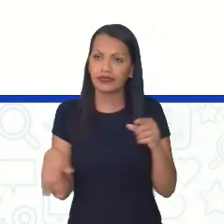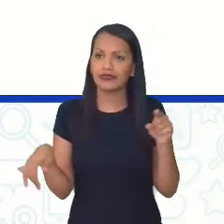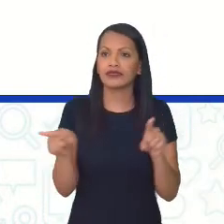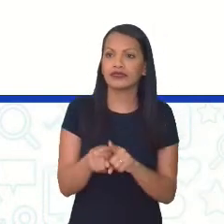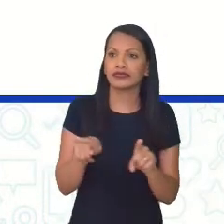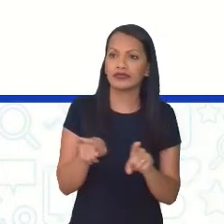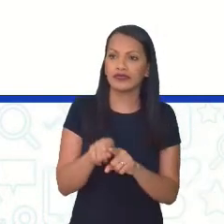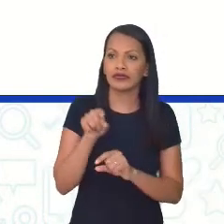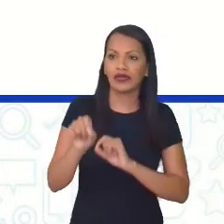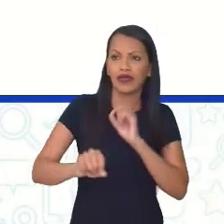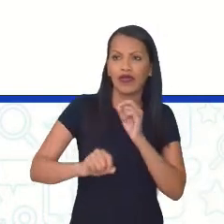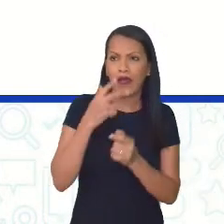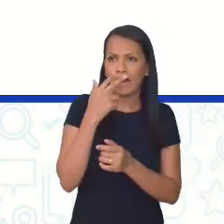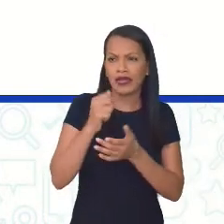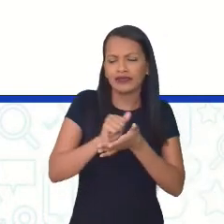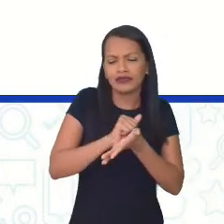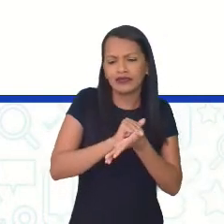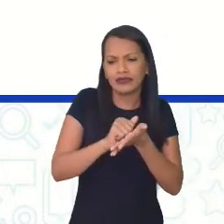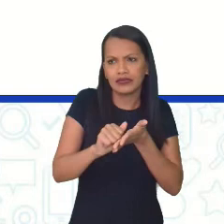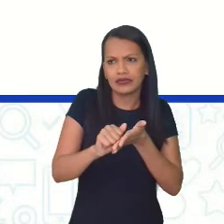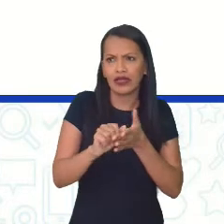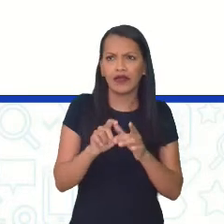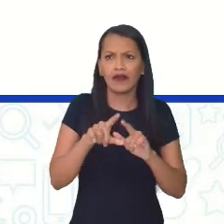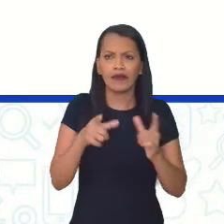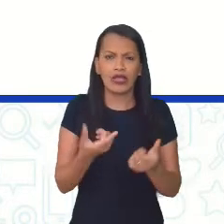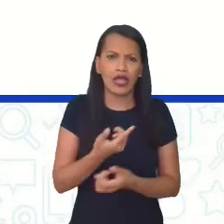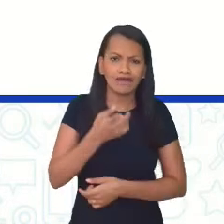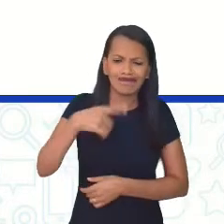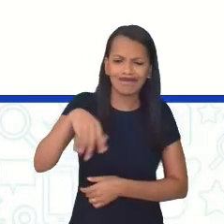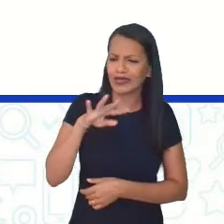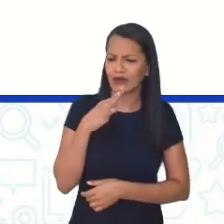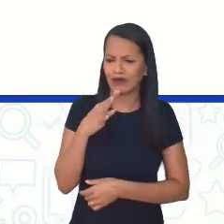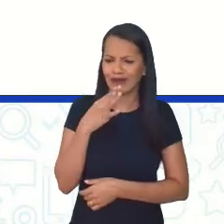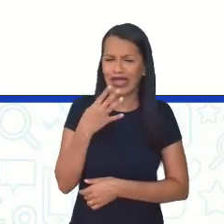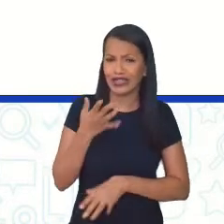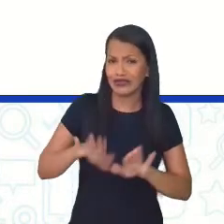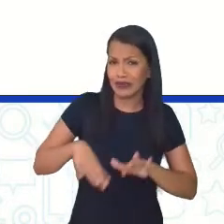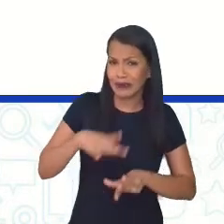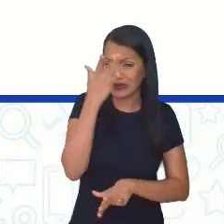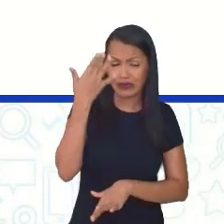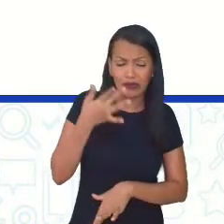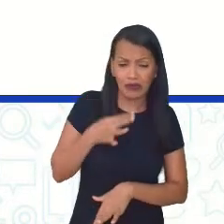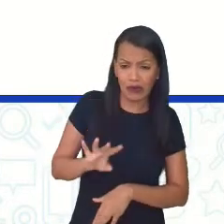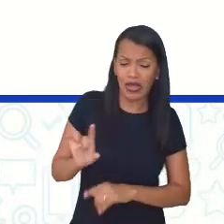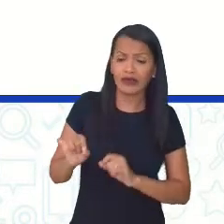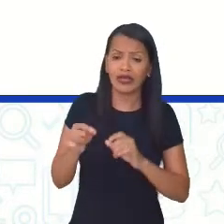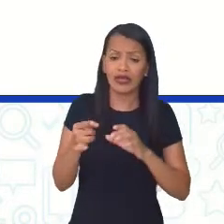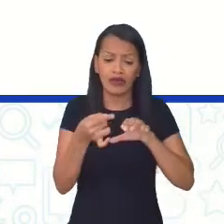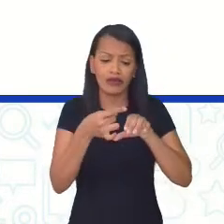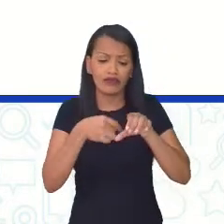esponja contraceptiva, também não é muito conhecida, mas é uma esponja redonda em formato de